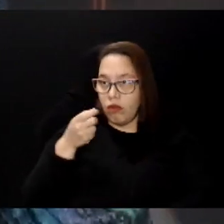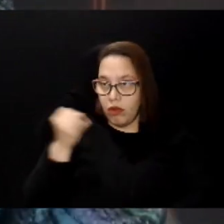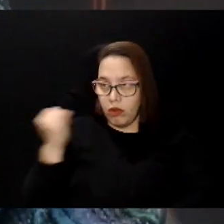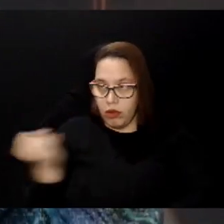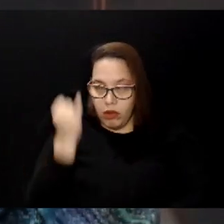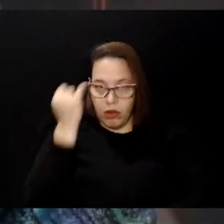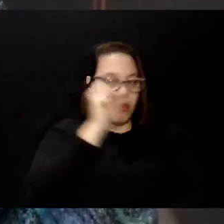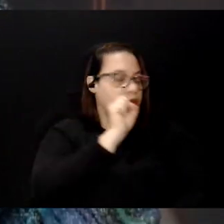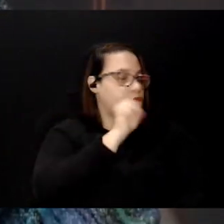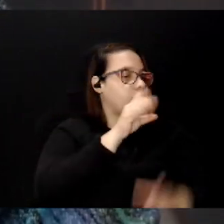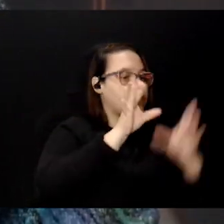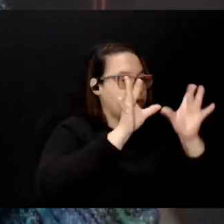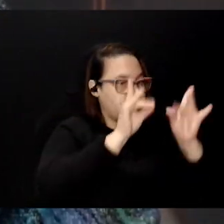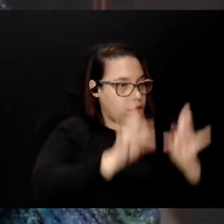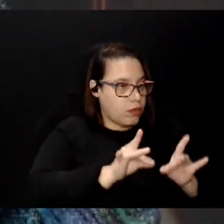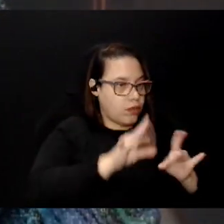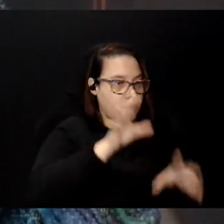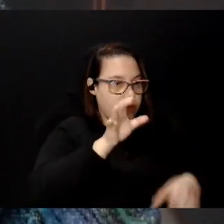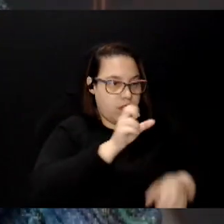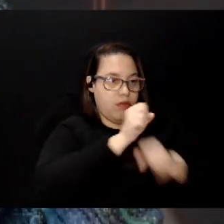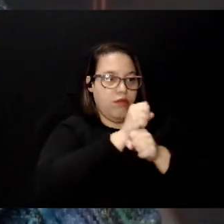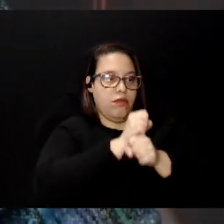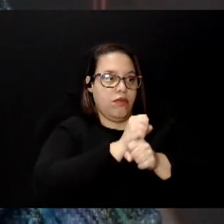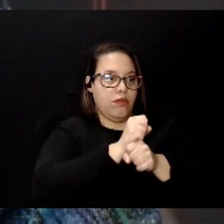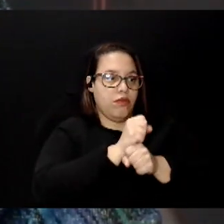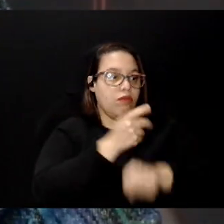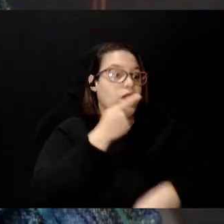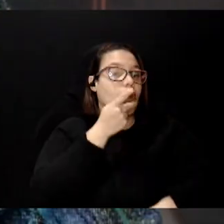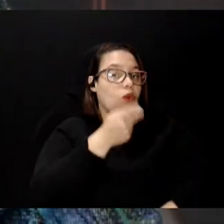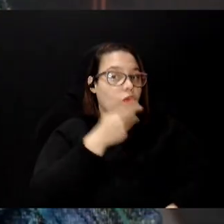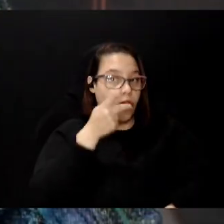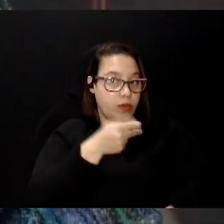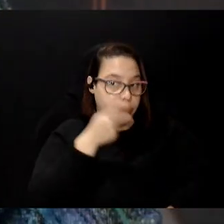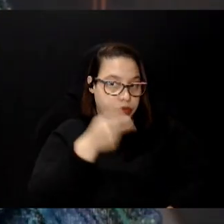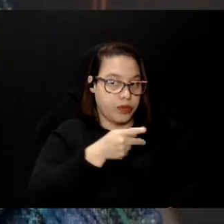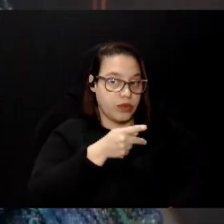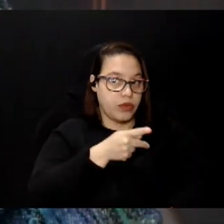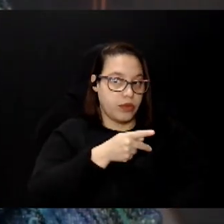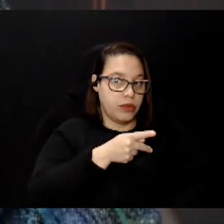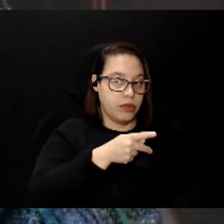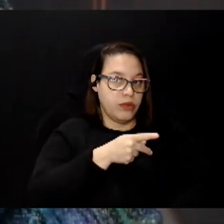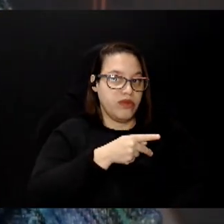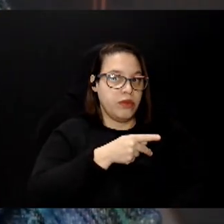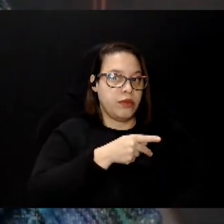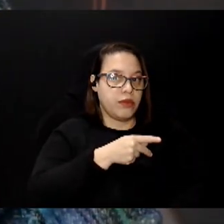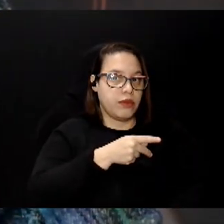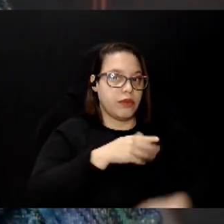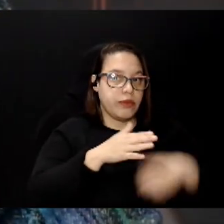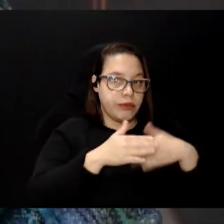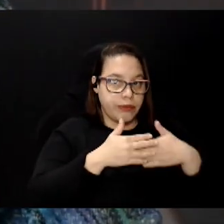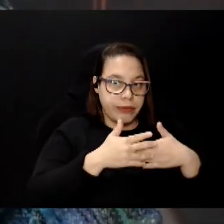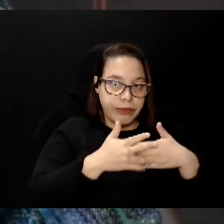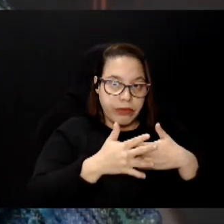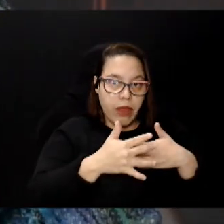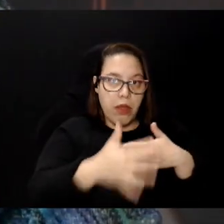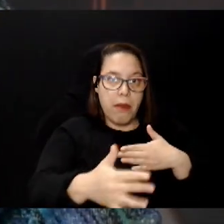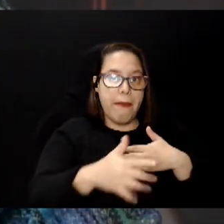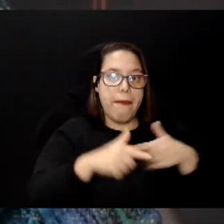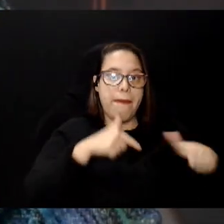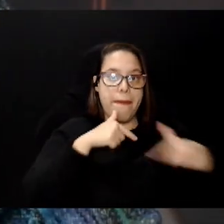aqui, acrescentando, a gente fala muito que daqui a um tempo no mercado de trabalho,